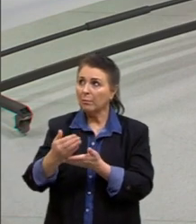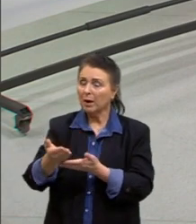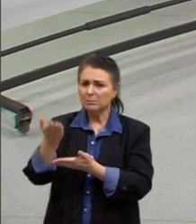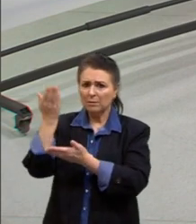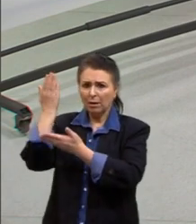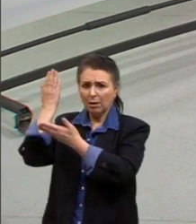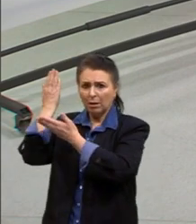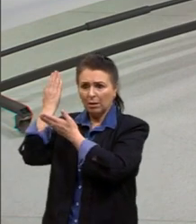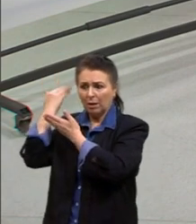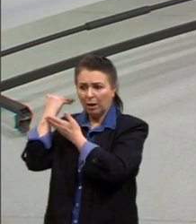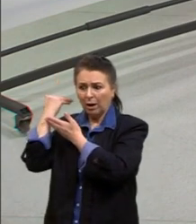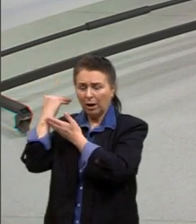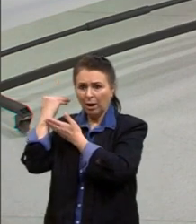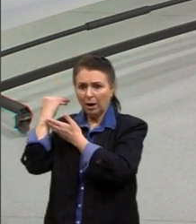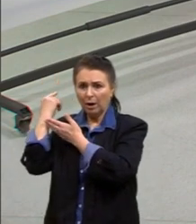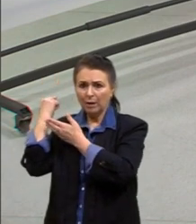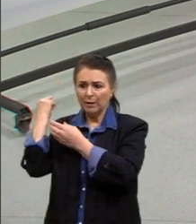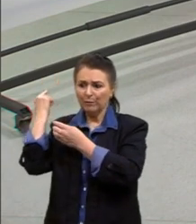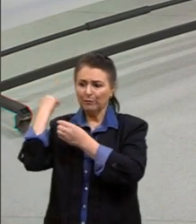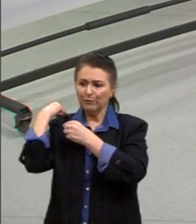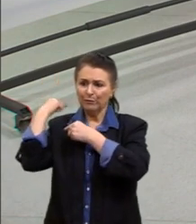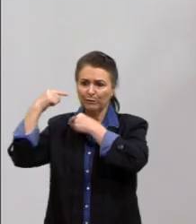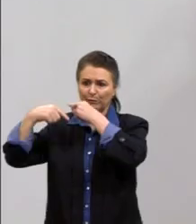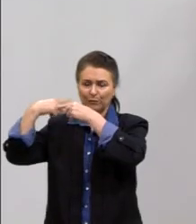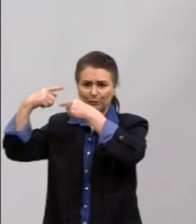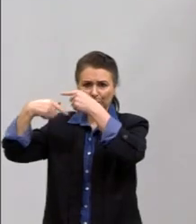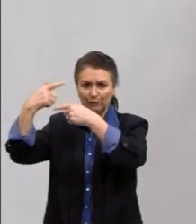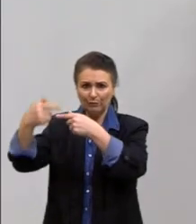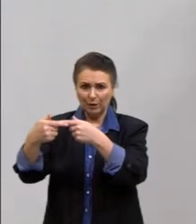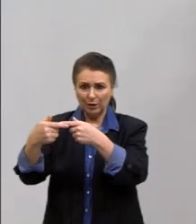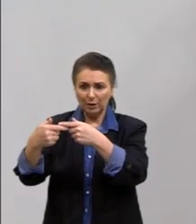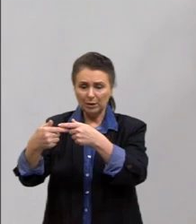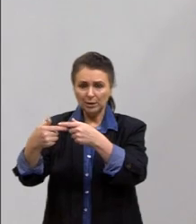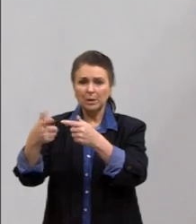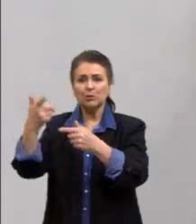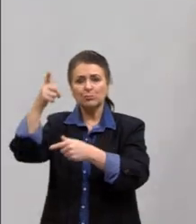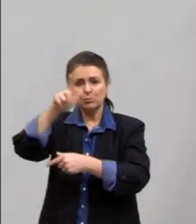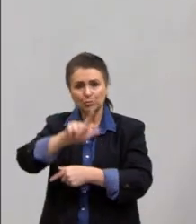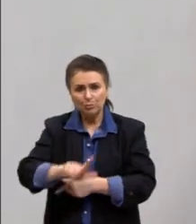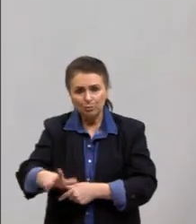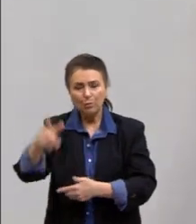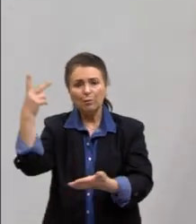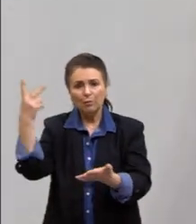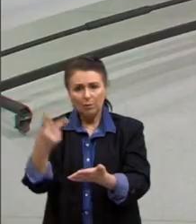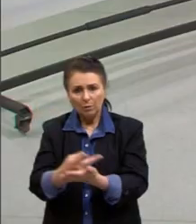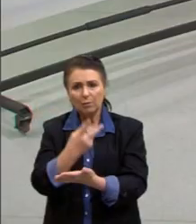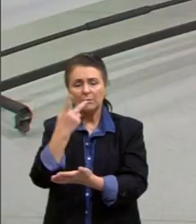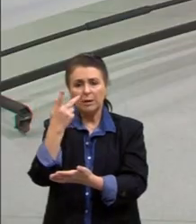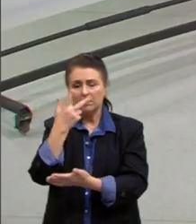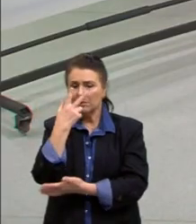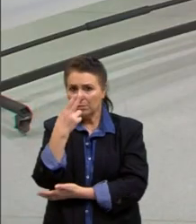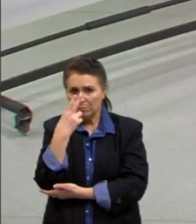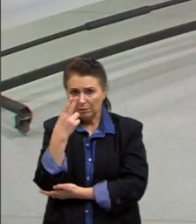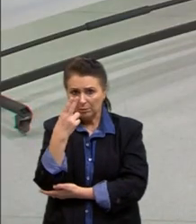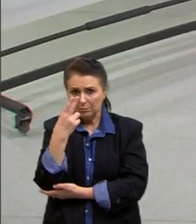de fato acontecer quando a gente pensa em organizações sociais então